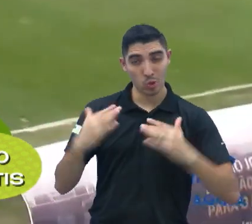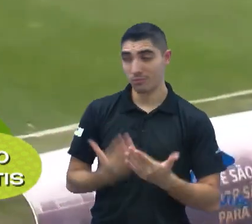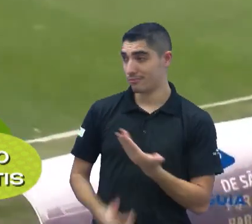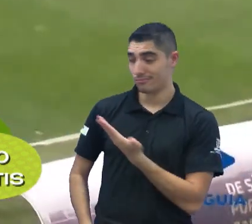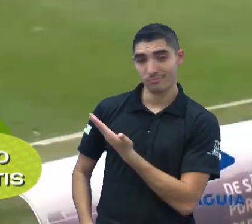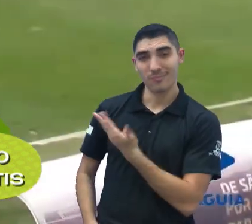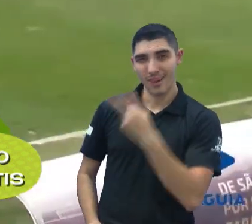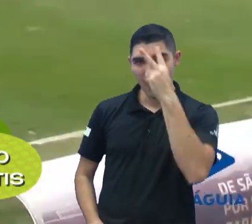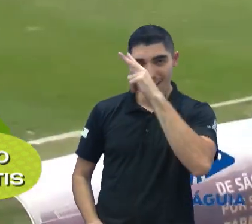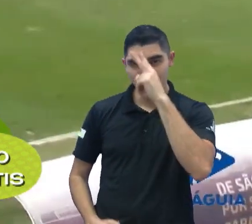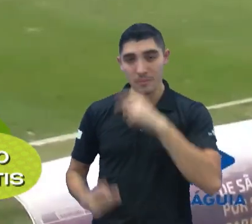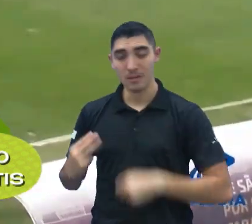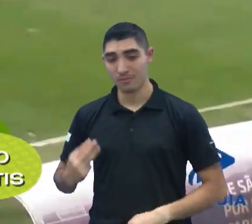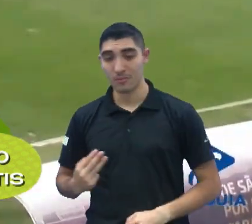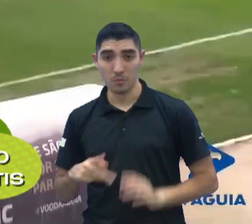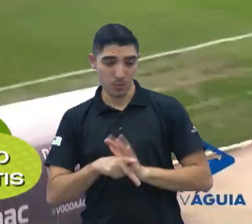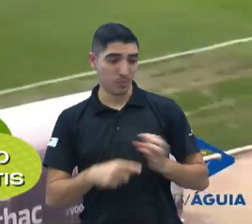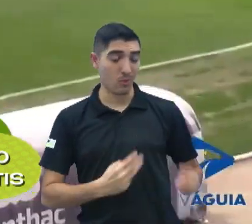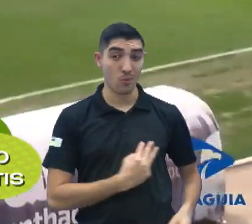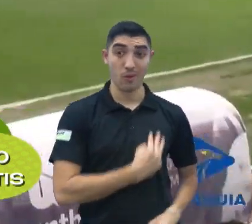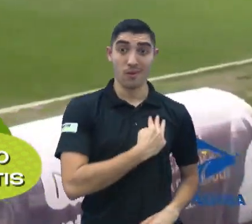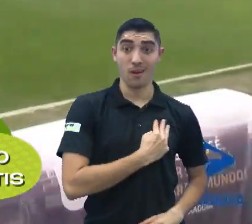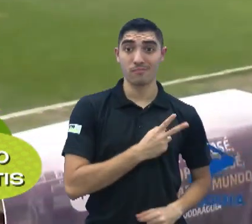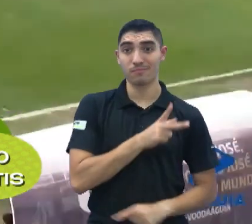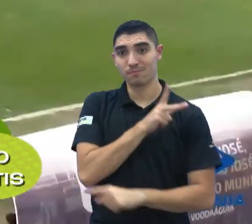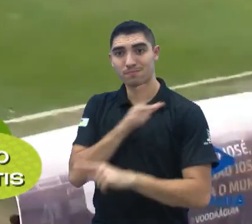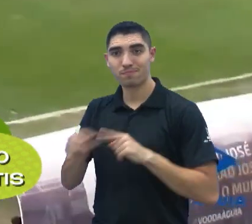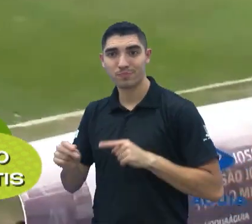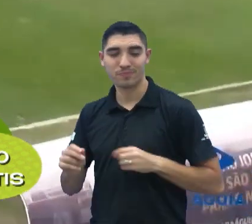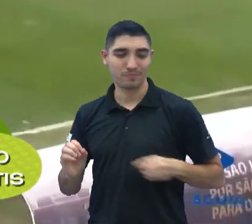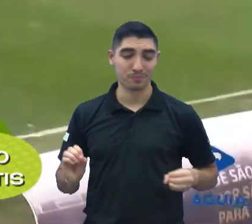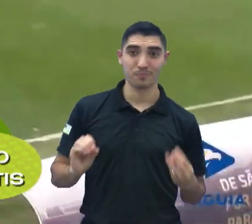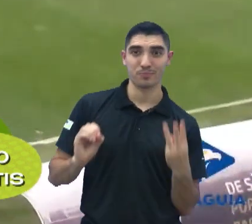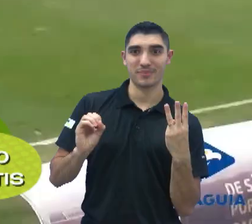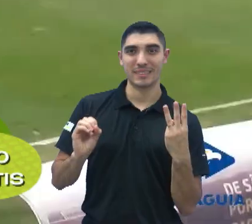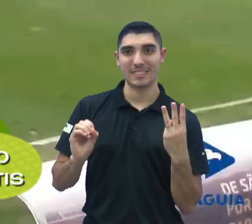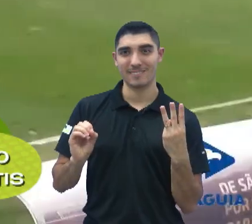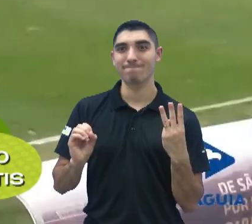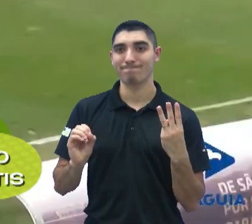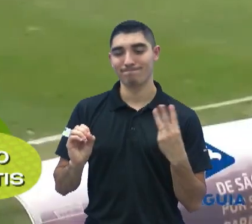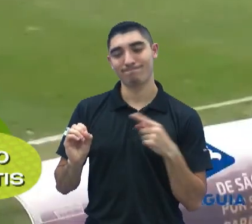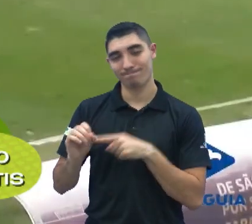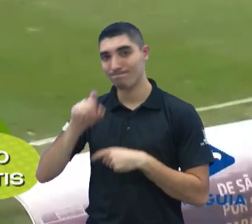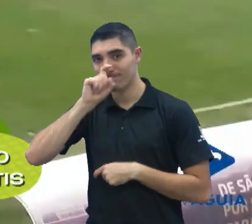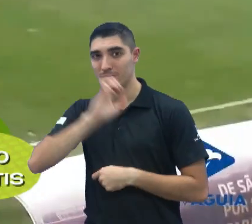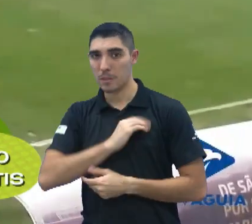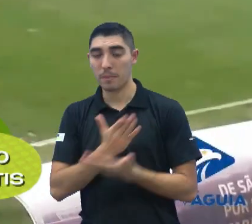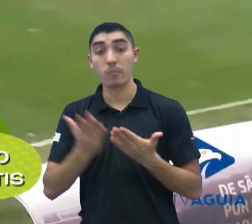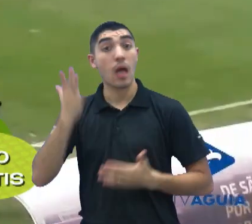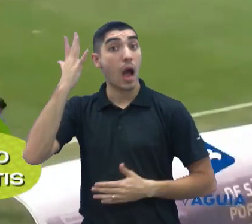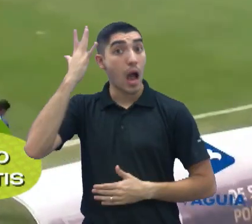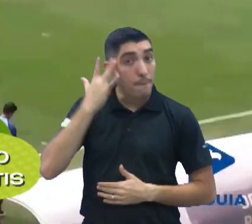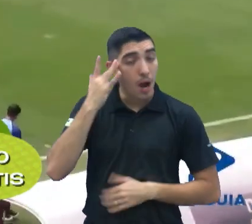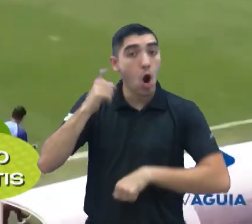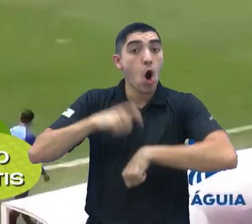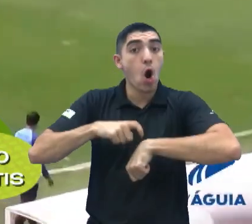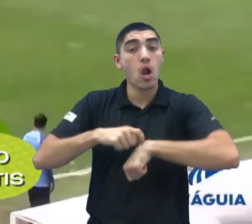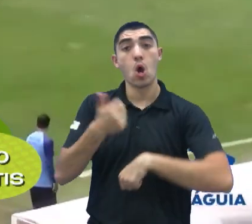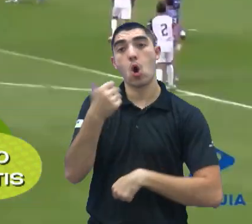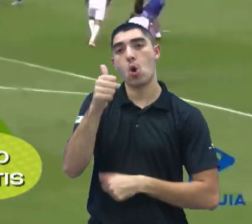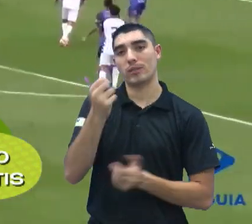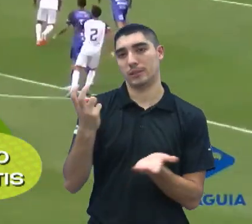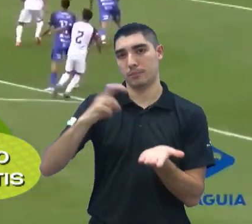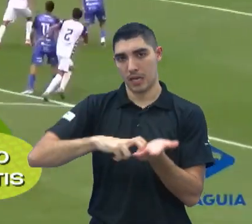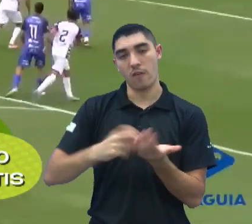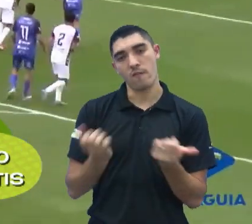ó, para o Grêmio Prudente, para poder avançar também às quartas de final. A partir de amanhã, 11 da manhã, no estádio Paulo Constantino